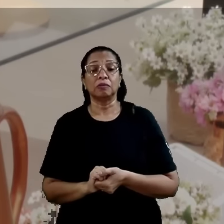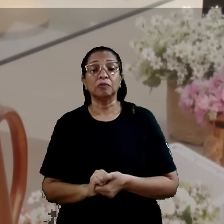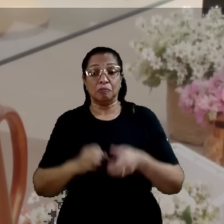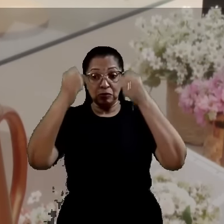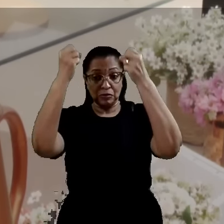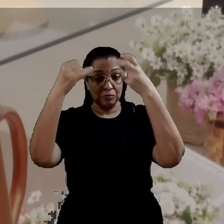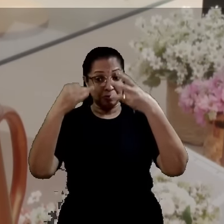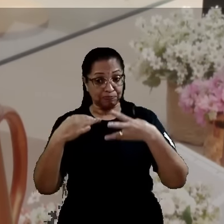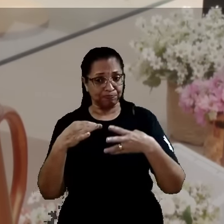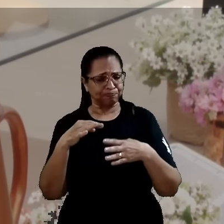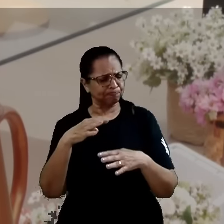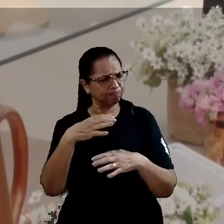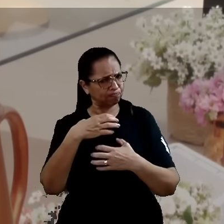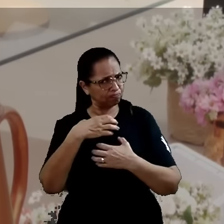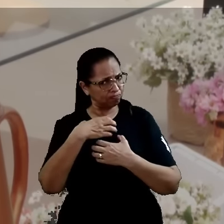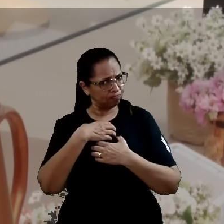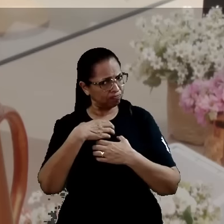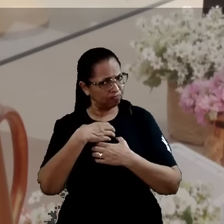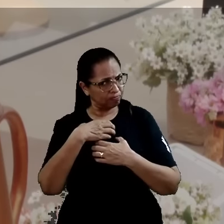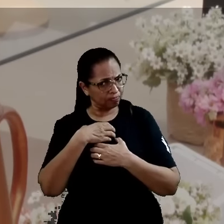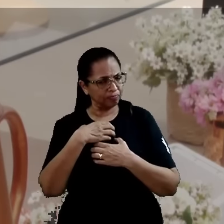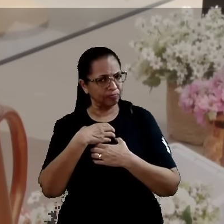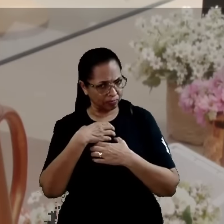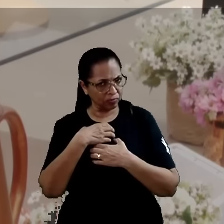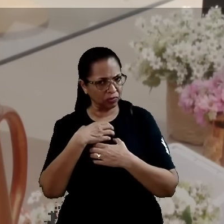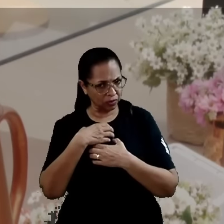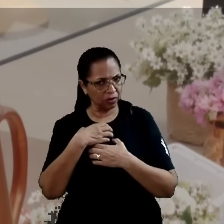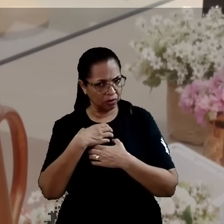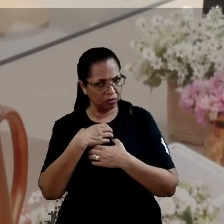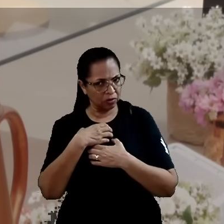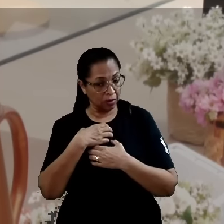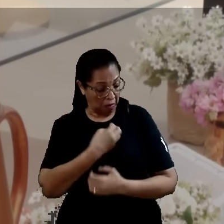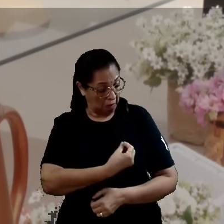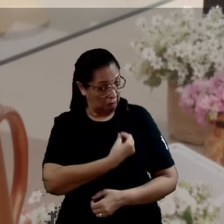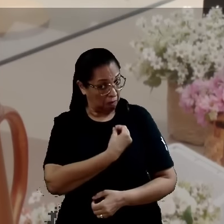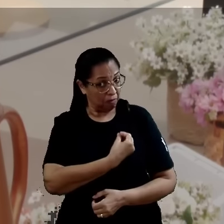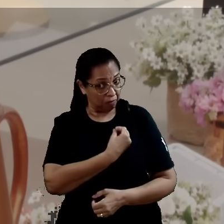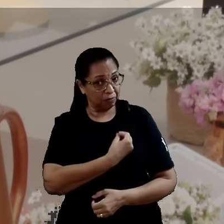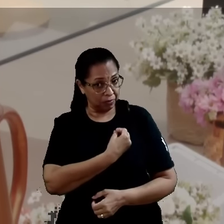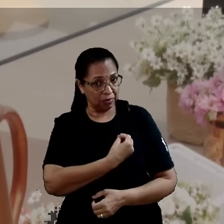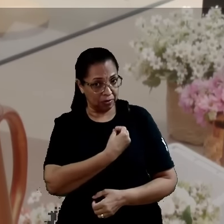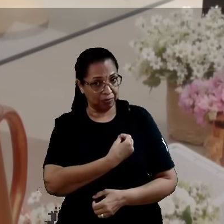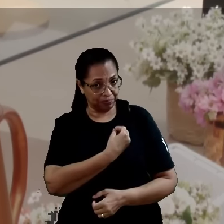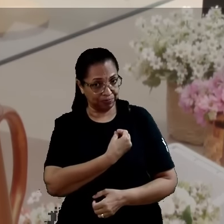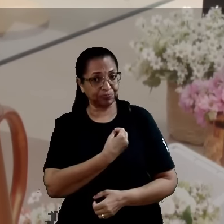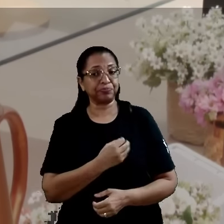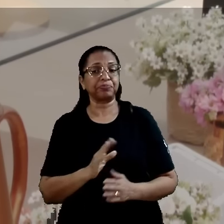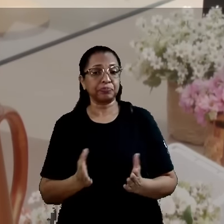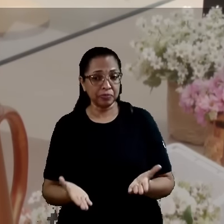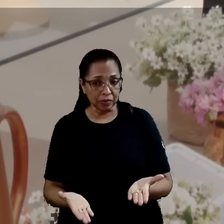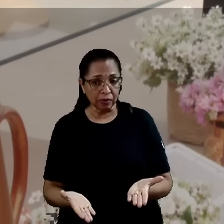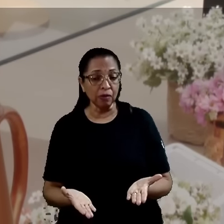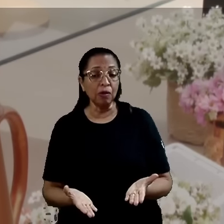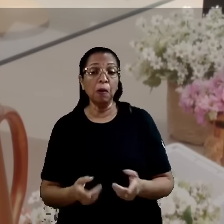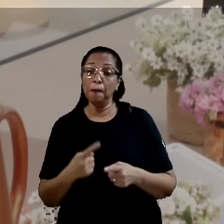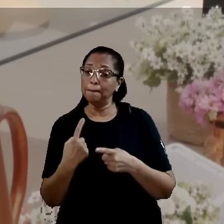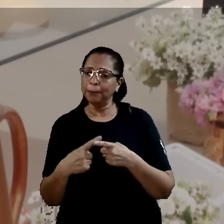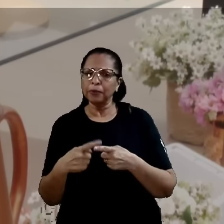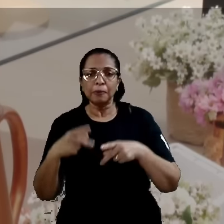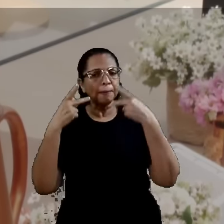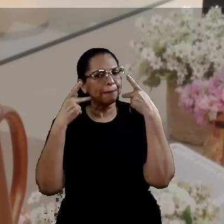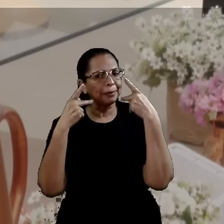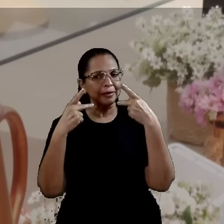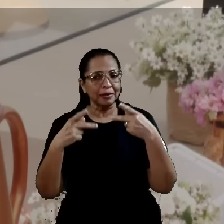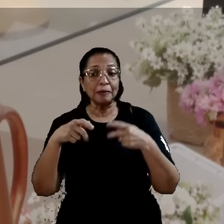que e se não for o que vivo não vale a pena ser pregado só vale a pena pregar aquilo